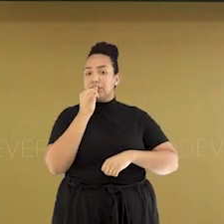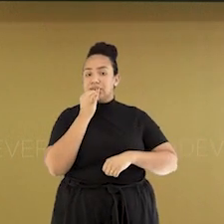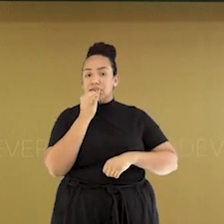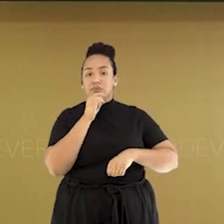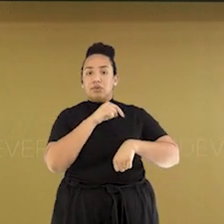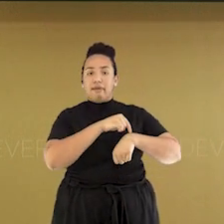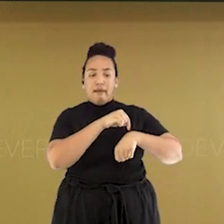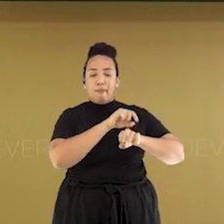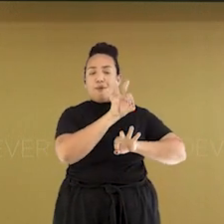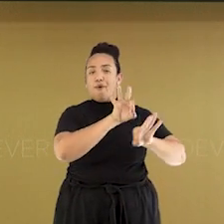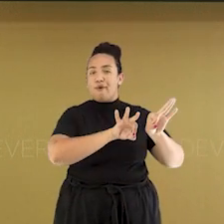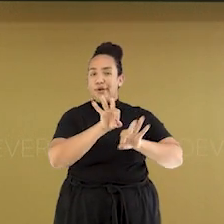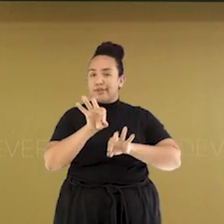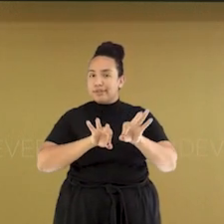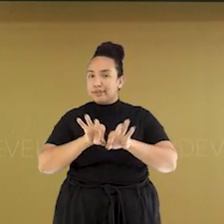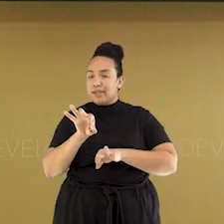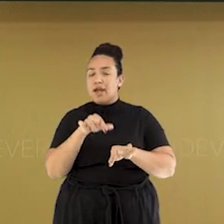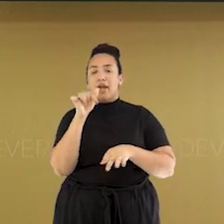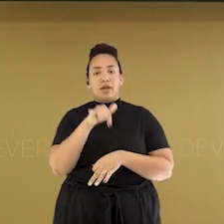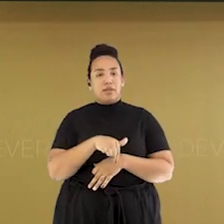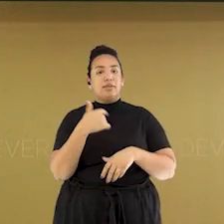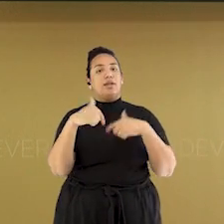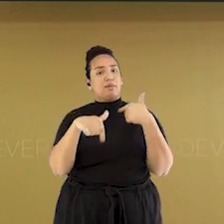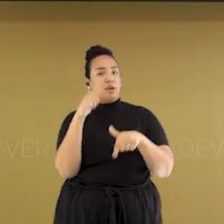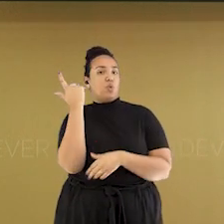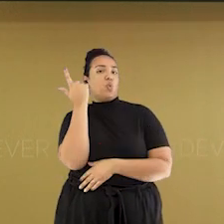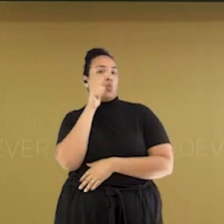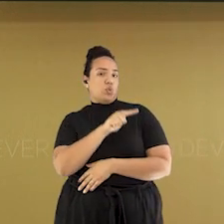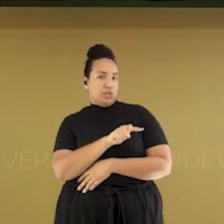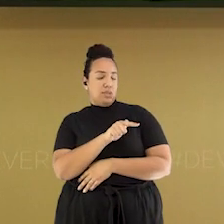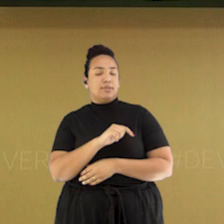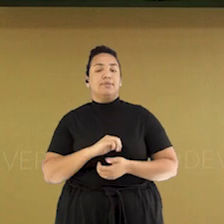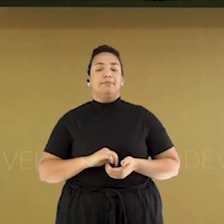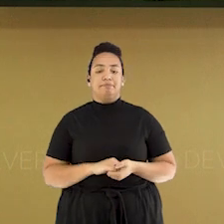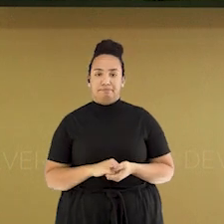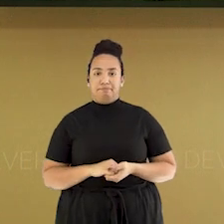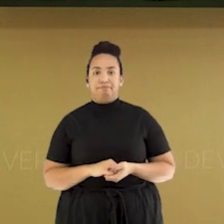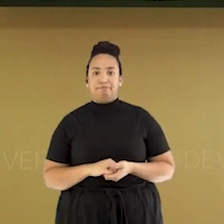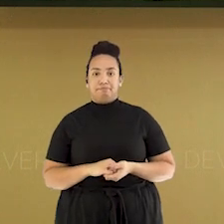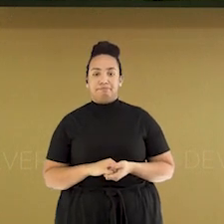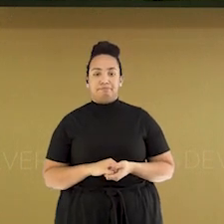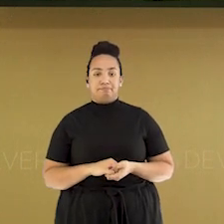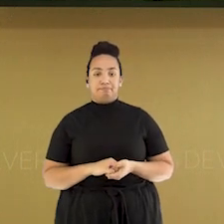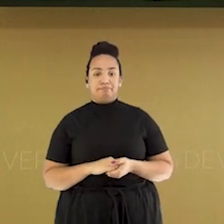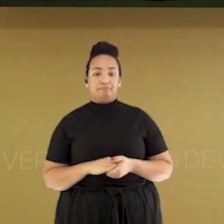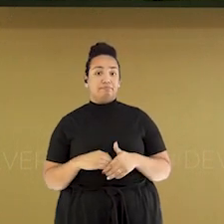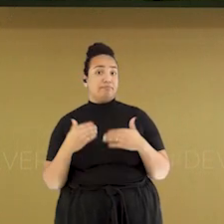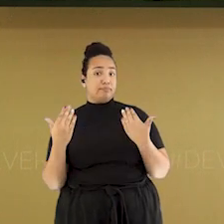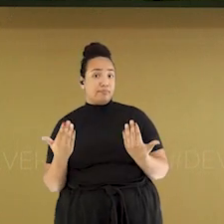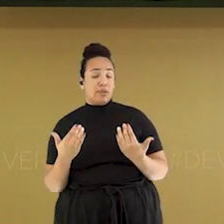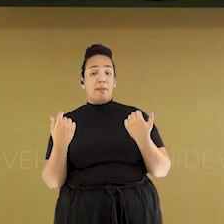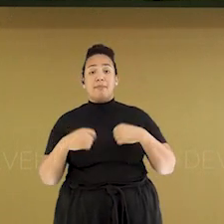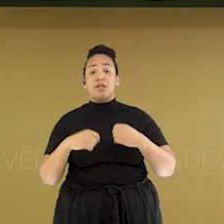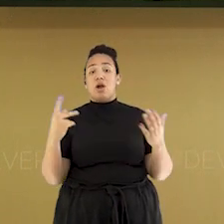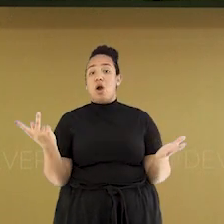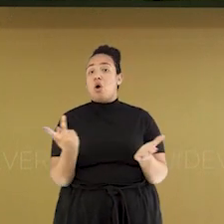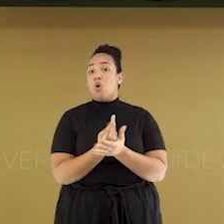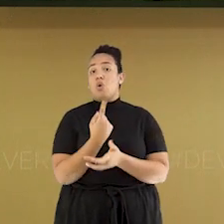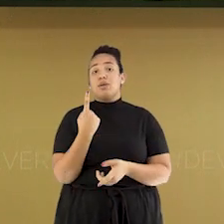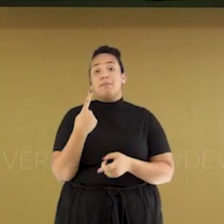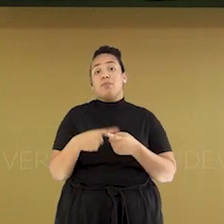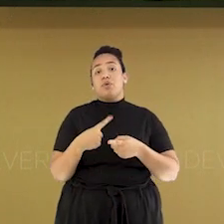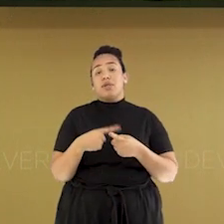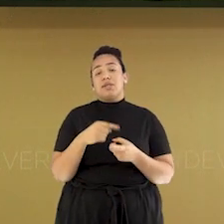seus afazeres para que consiga trabalhar como combinado. Essa organização precisou acontecer principalmente